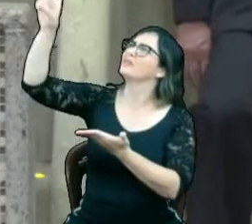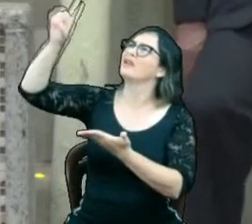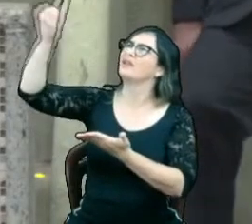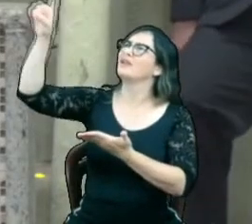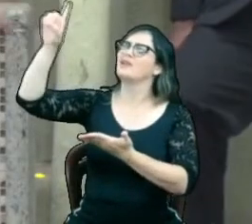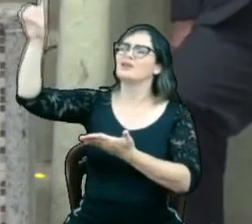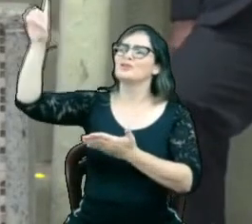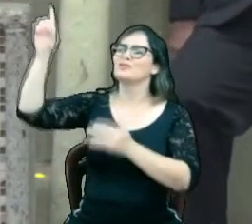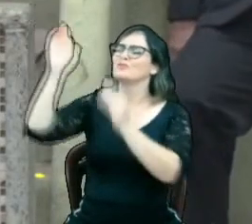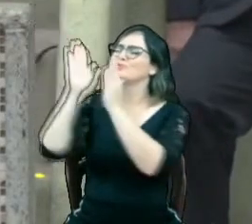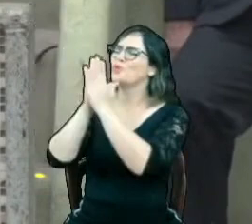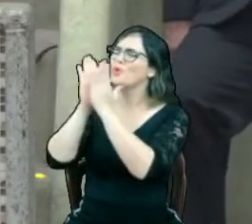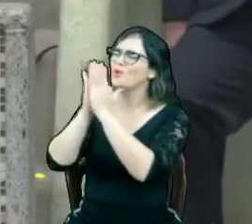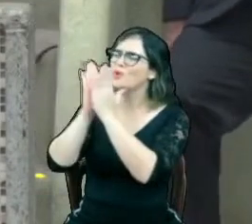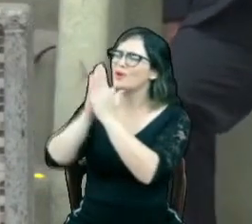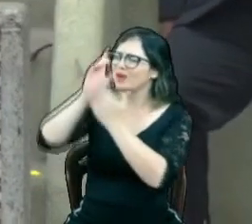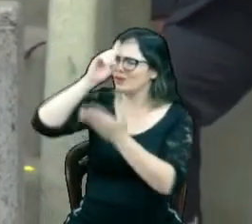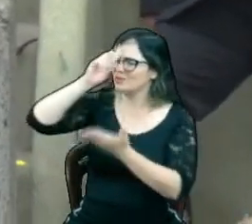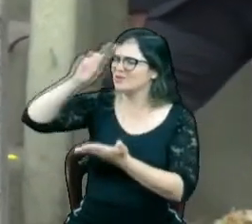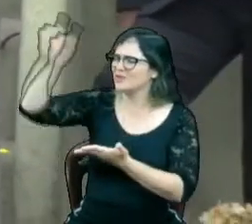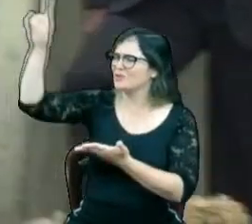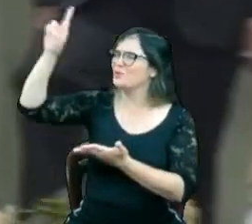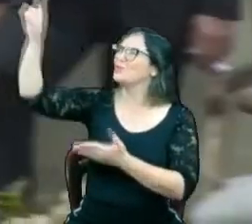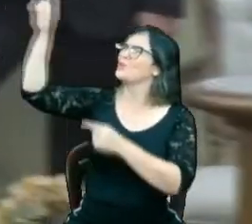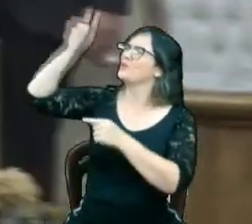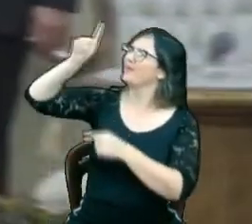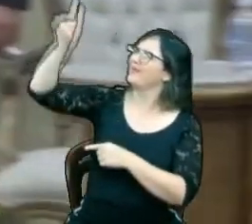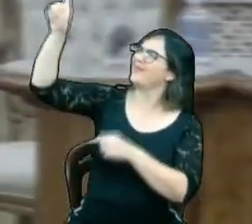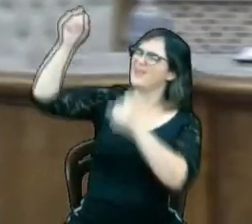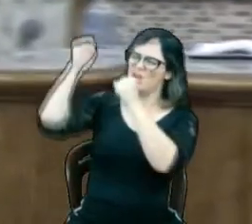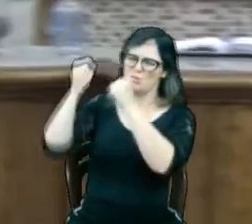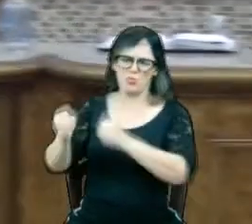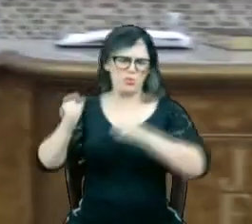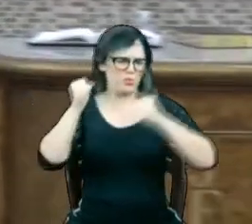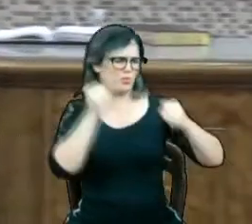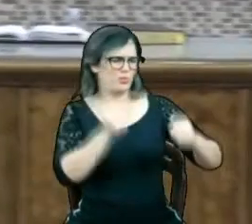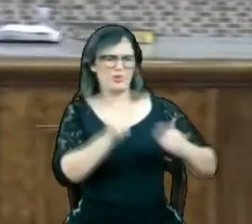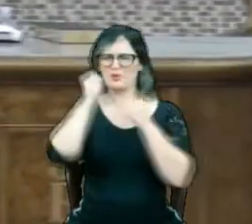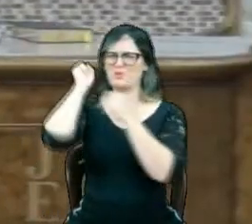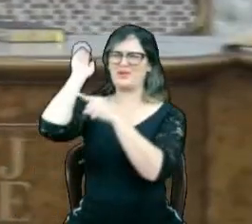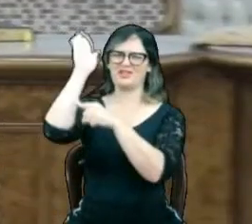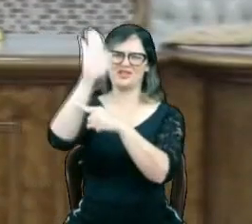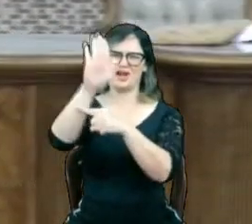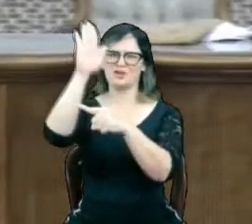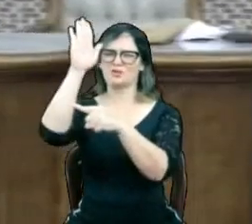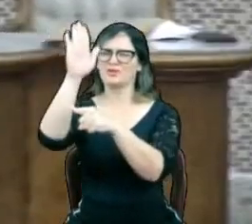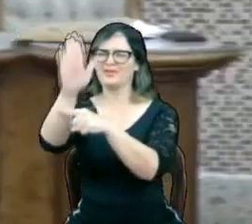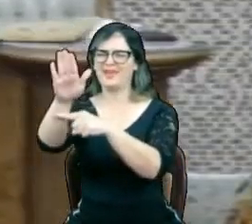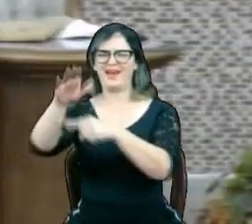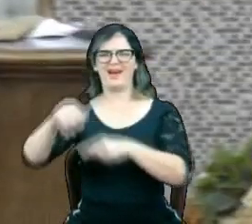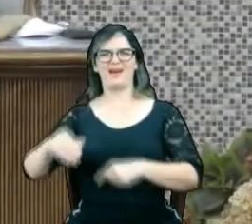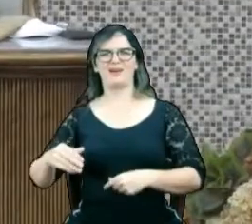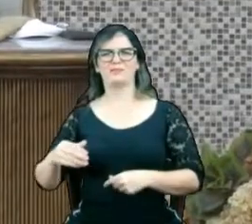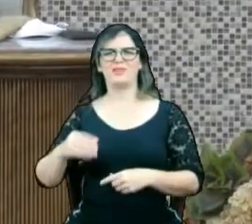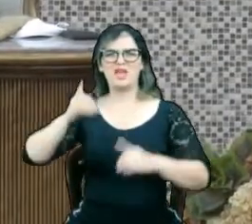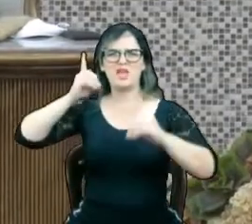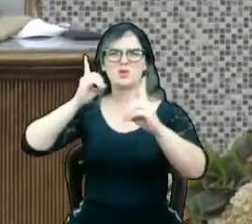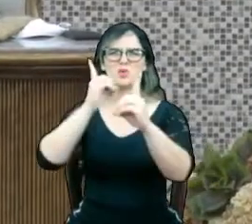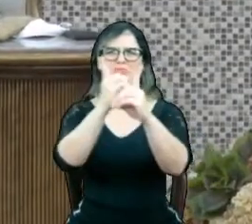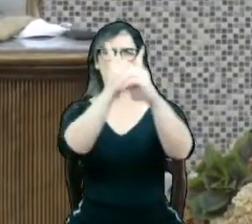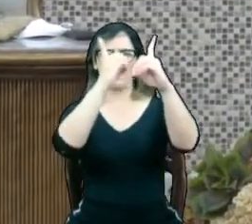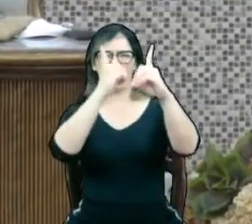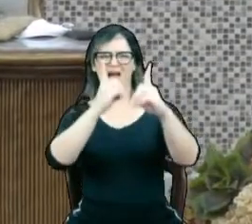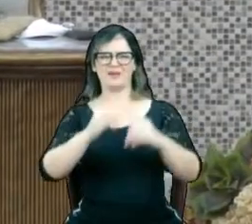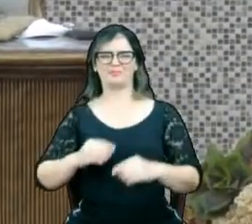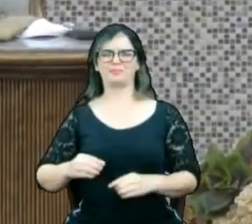ele que é branca se da presença desse Deus todo-poderoso e a Celso ou segura a alegria do Senhor é a nossa